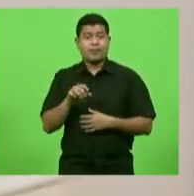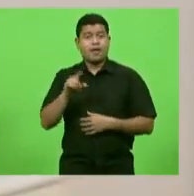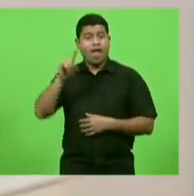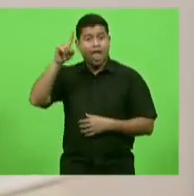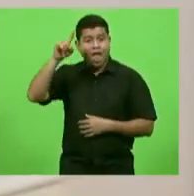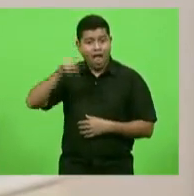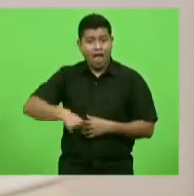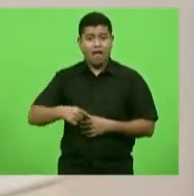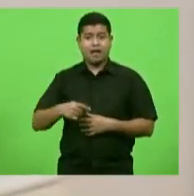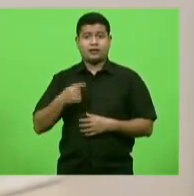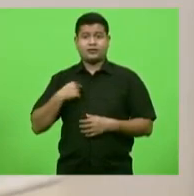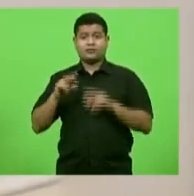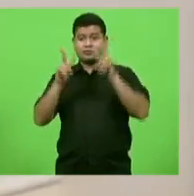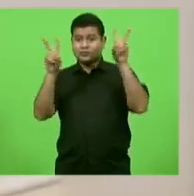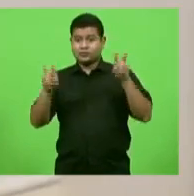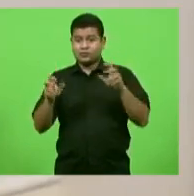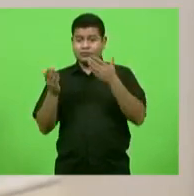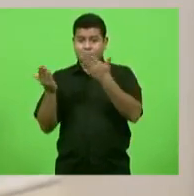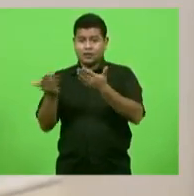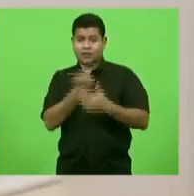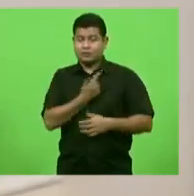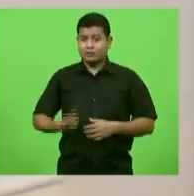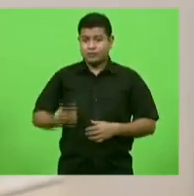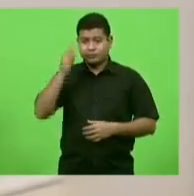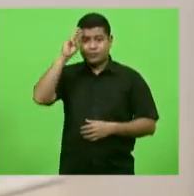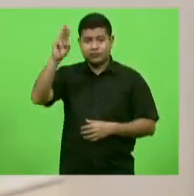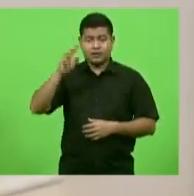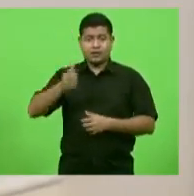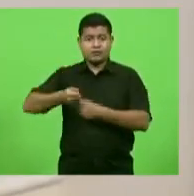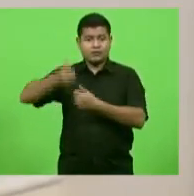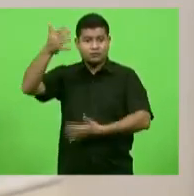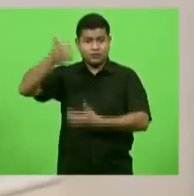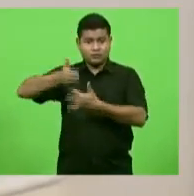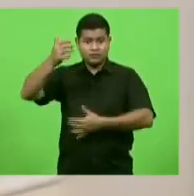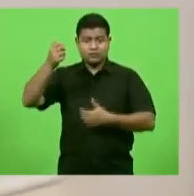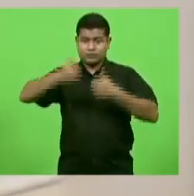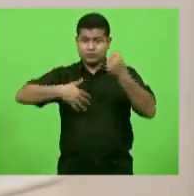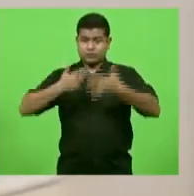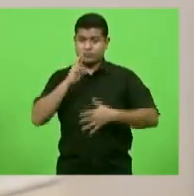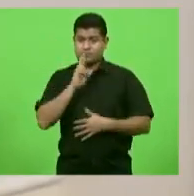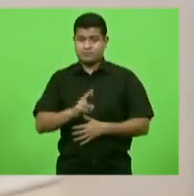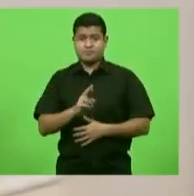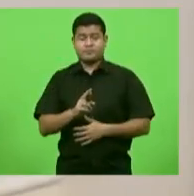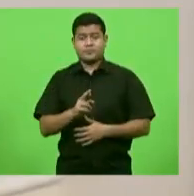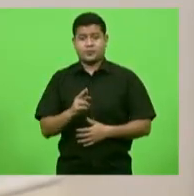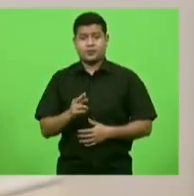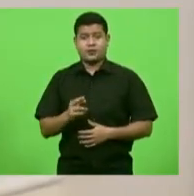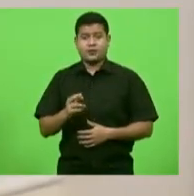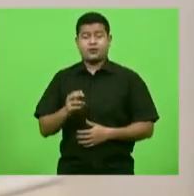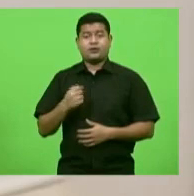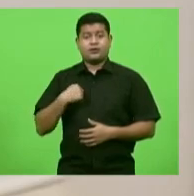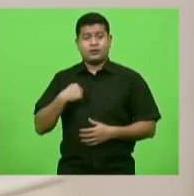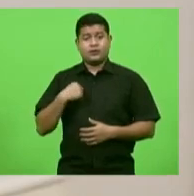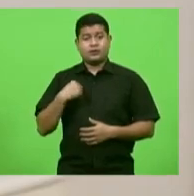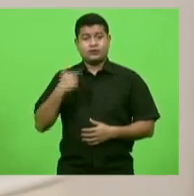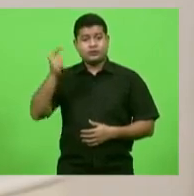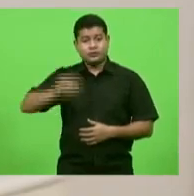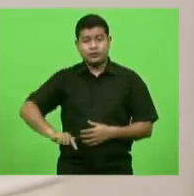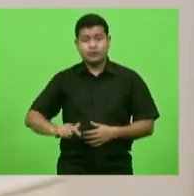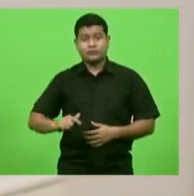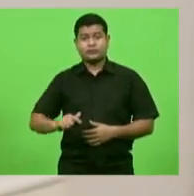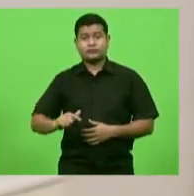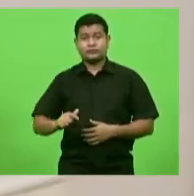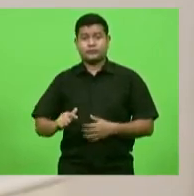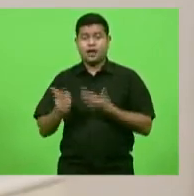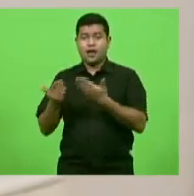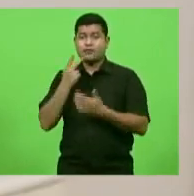um dos temas que o excelentíssimo senhor governador abordou em sua transmissão ao vivo. No ponto, novamente, confira-se o que ele